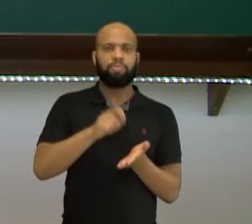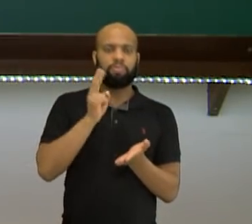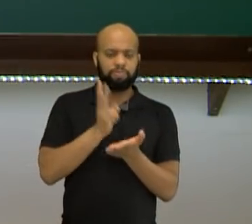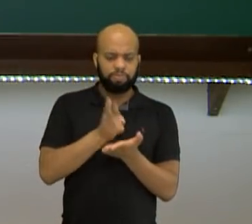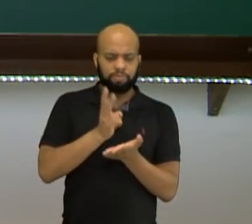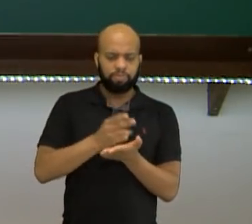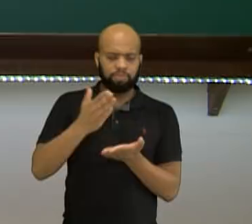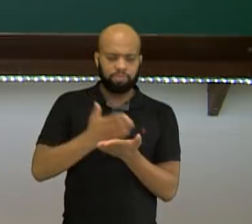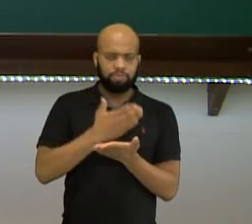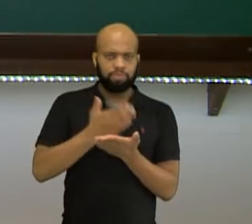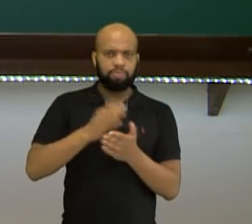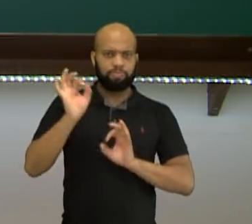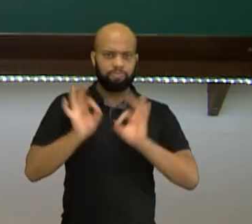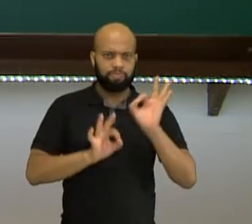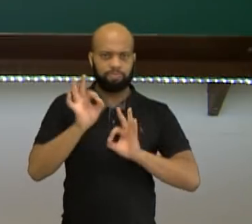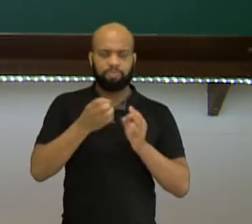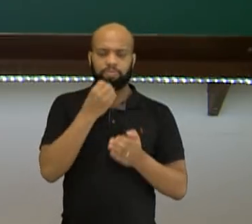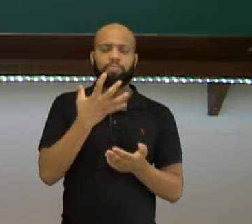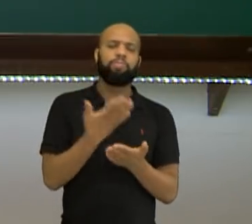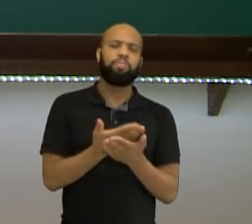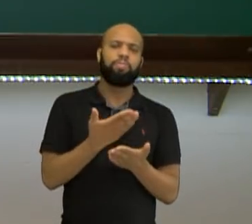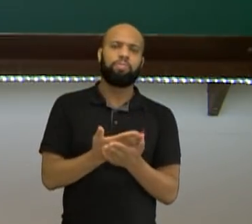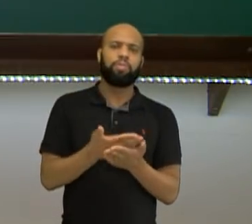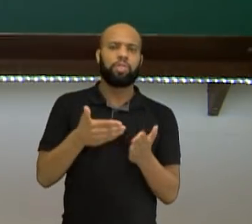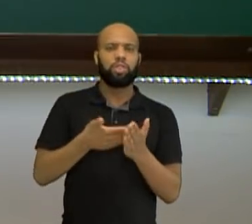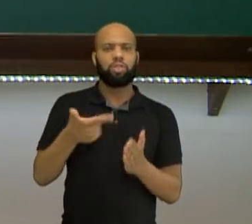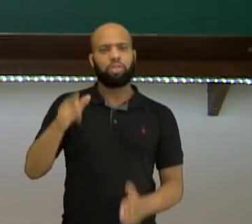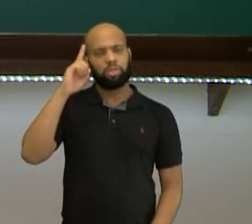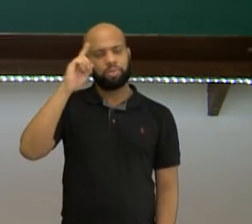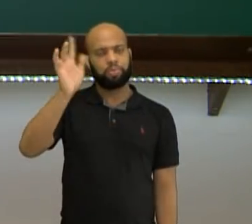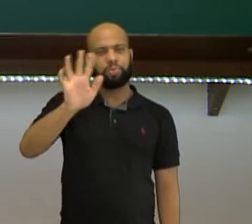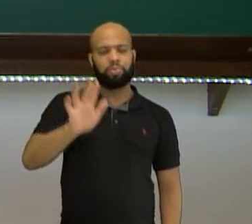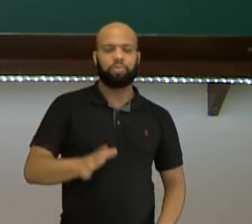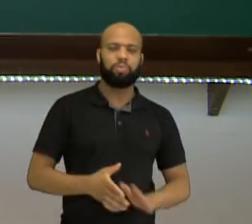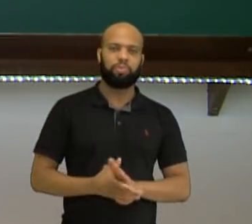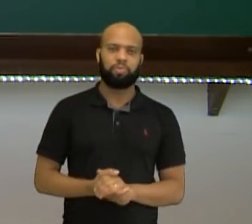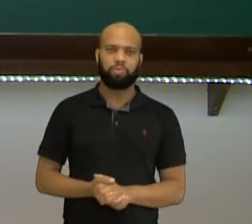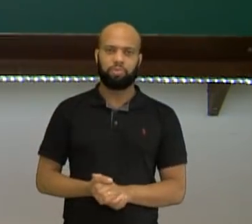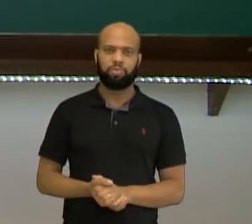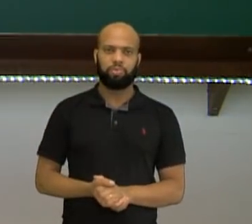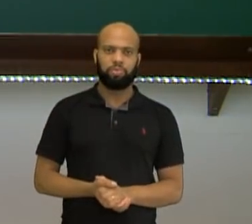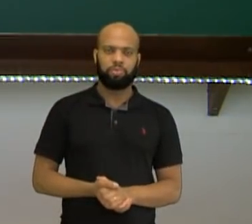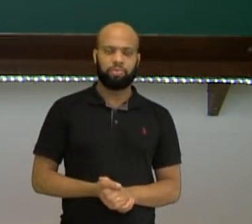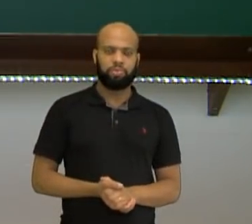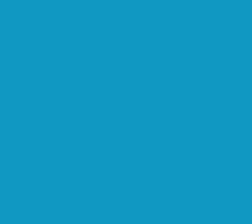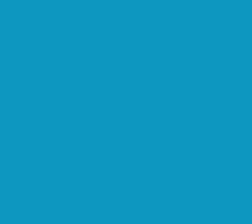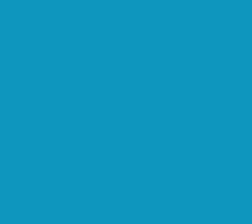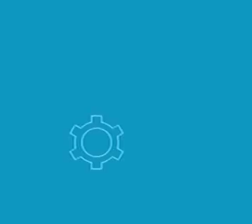caderno em ordem, tá? Bons estudos para você e a gente se encontra numa próxima aula. Até lá!